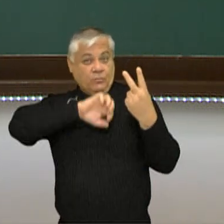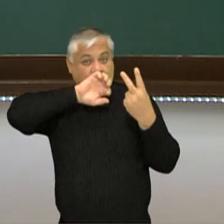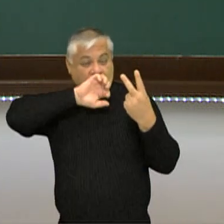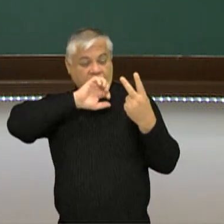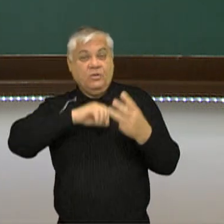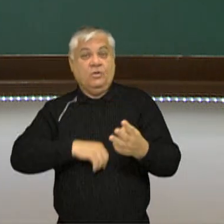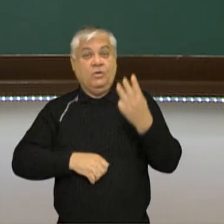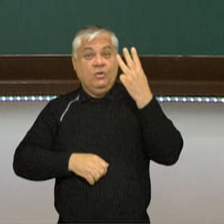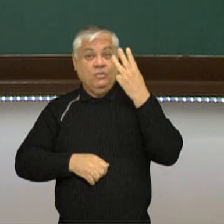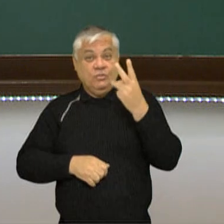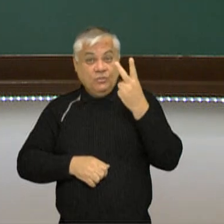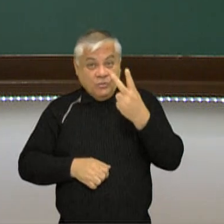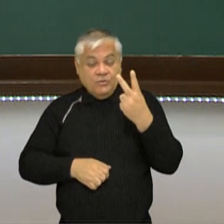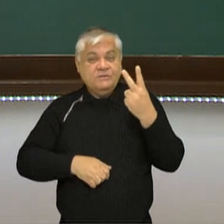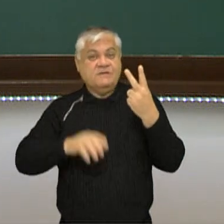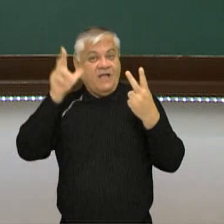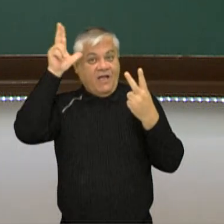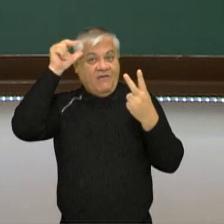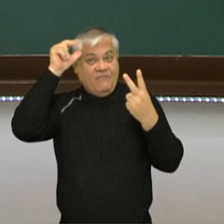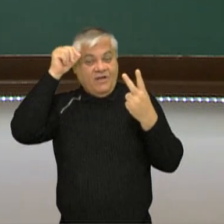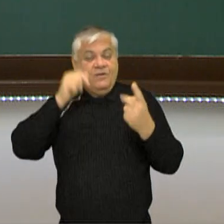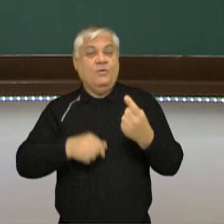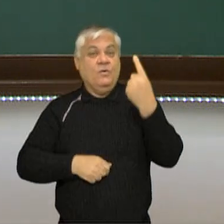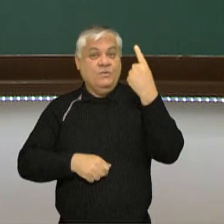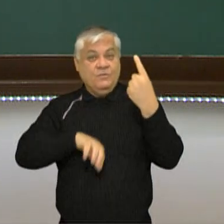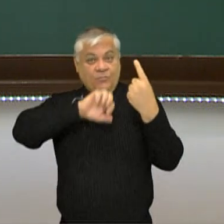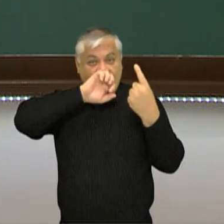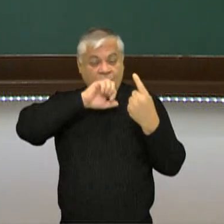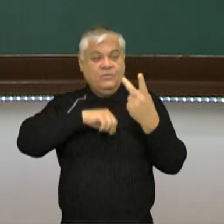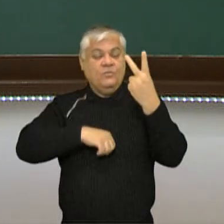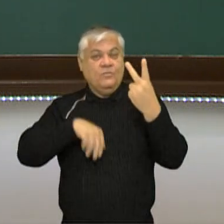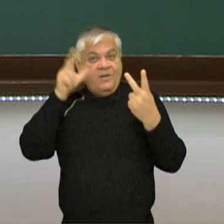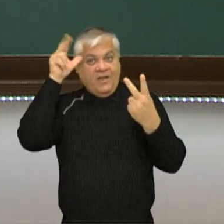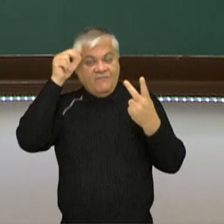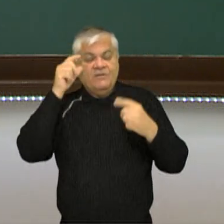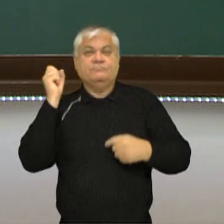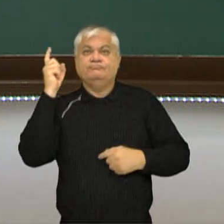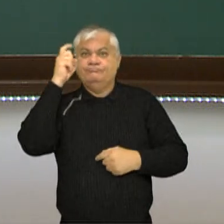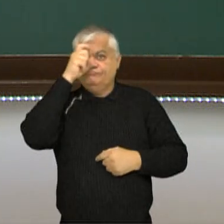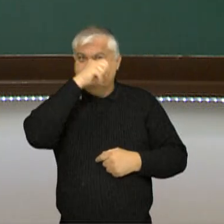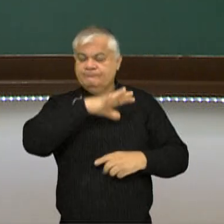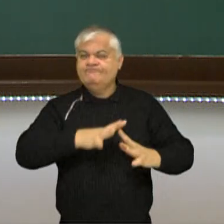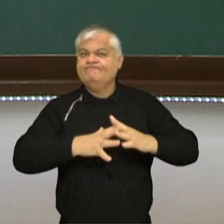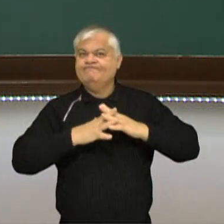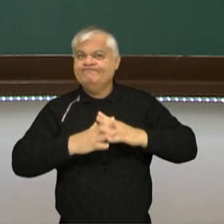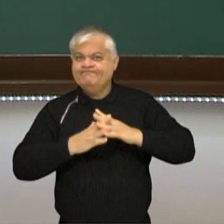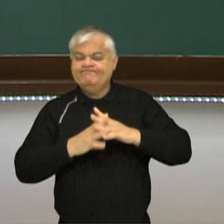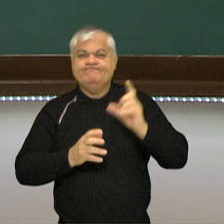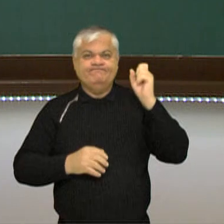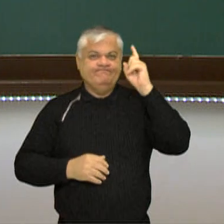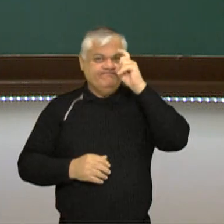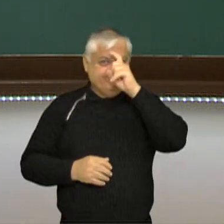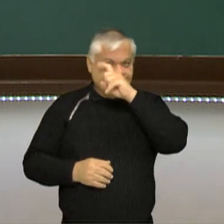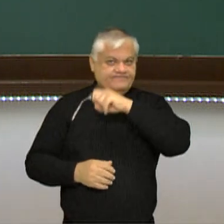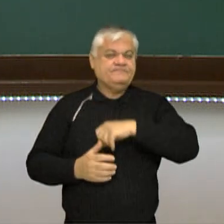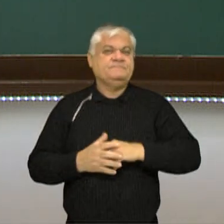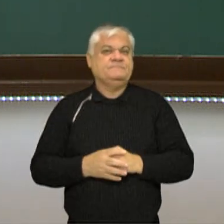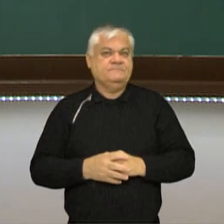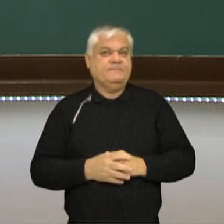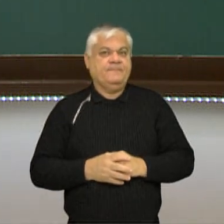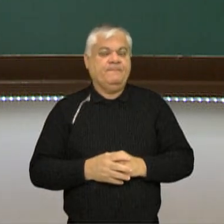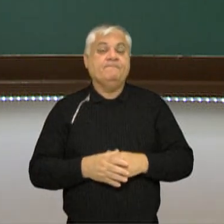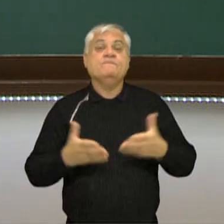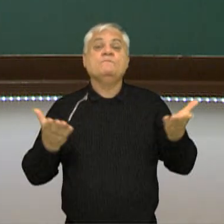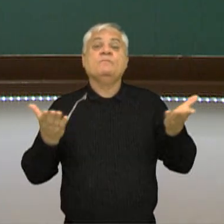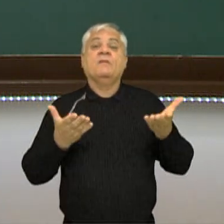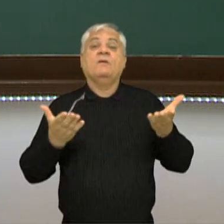dois cavalos, checkmate com um bispo e um cavalo, são posições bem complicadas de conseguir no tabuleiro. São checkmates bem complicados. Agora eu